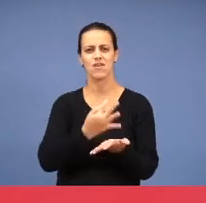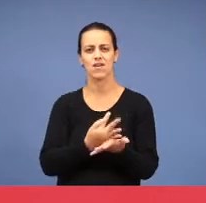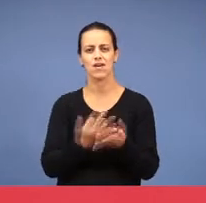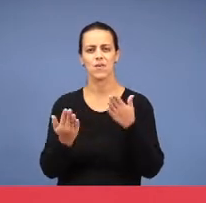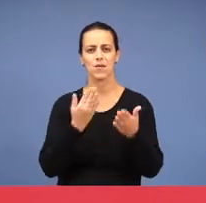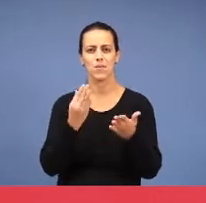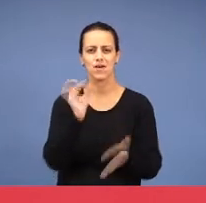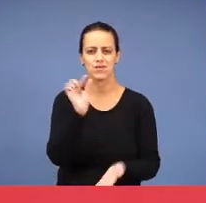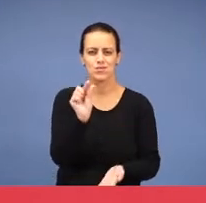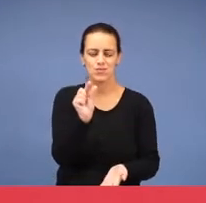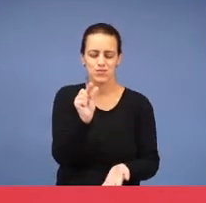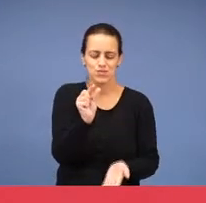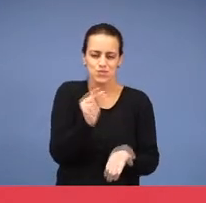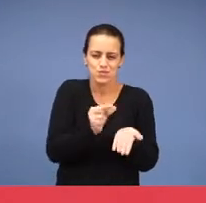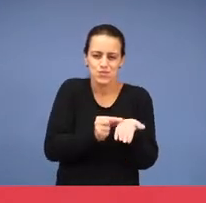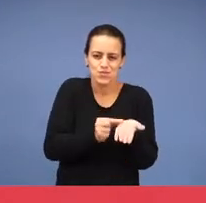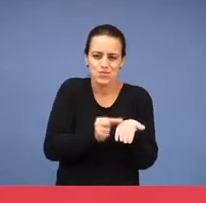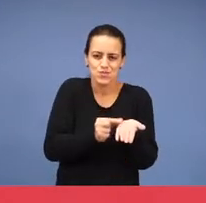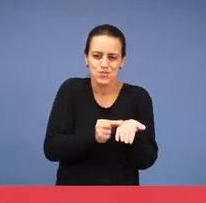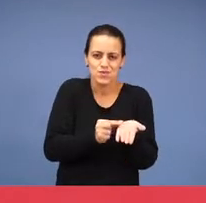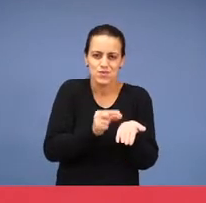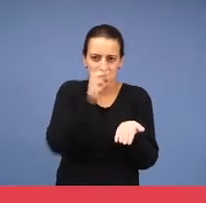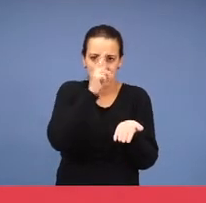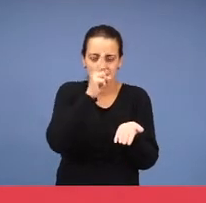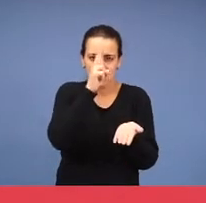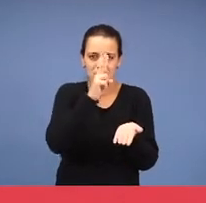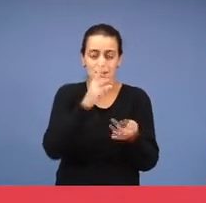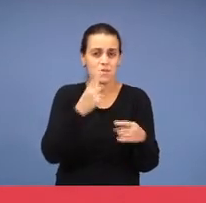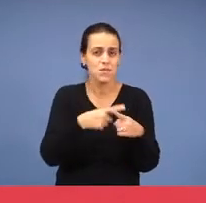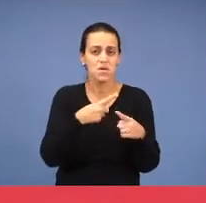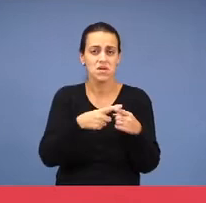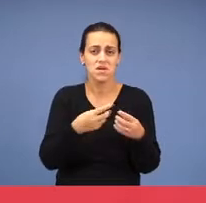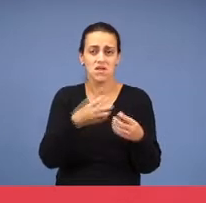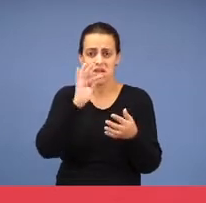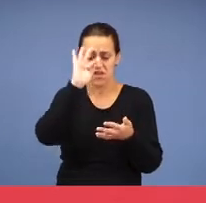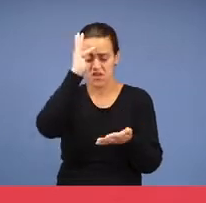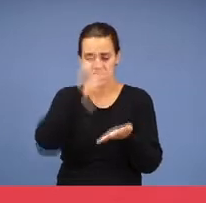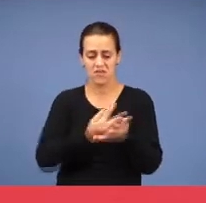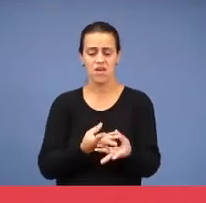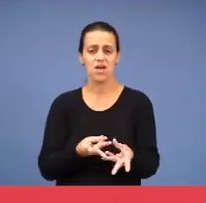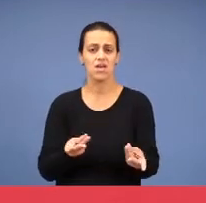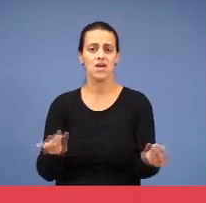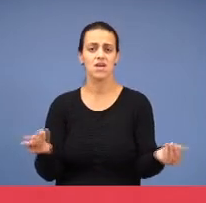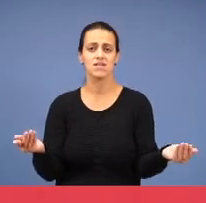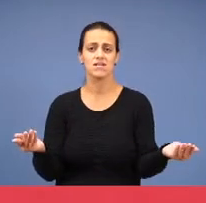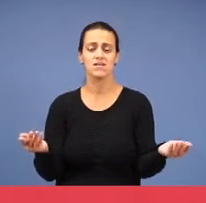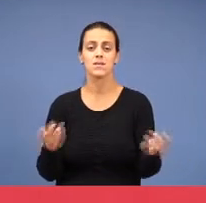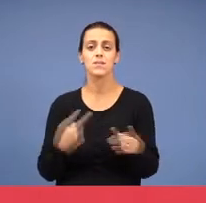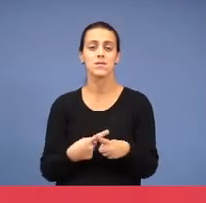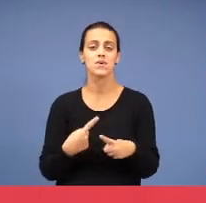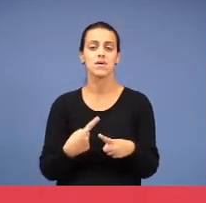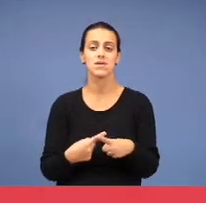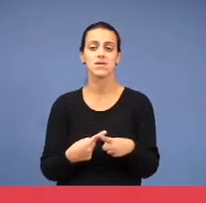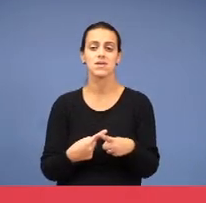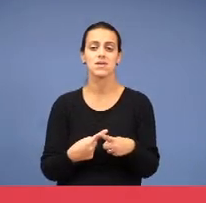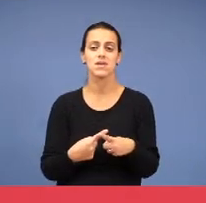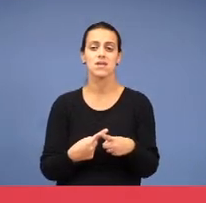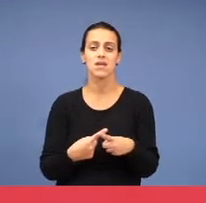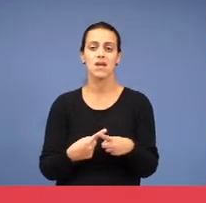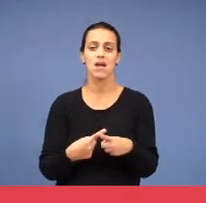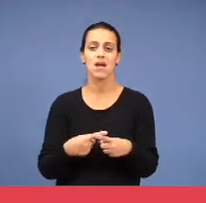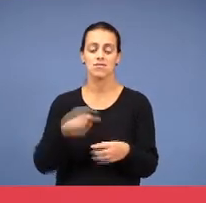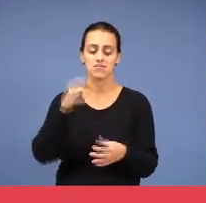de mostarda. Por que que morreu a fé? Que ela se apresentou, quer dizer, ela